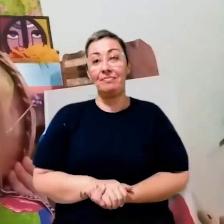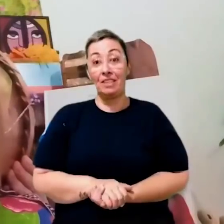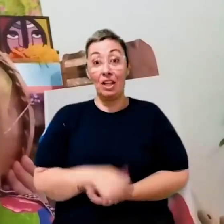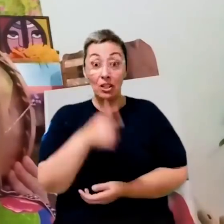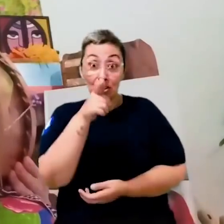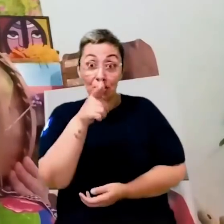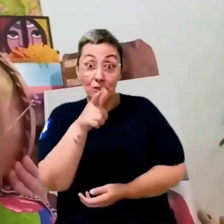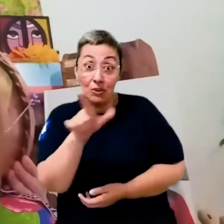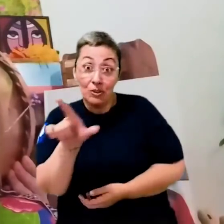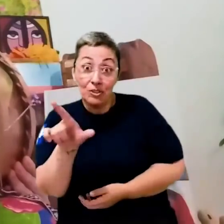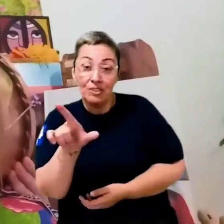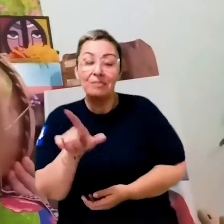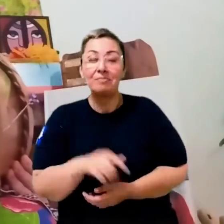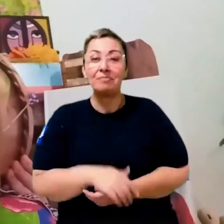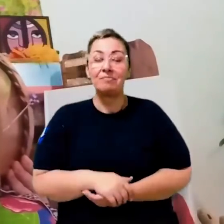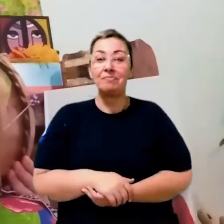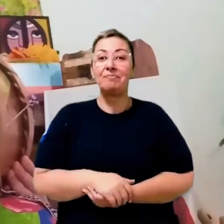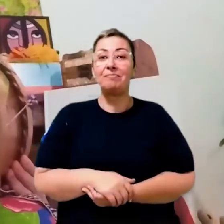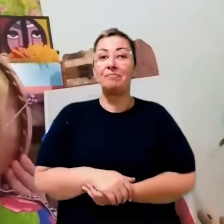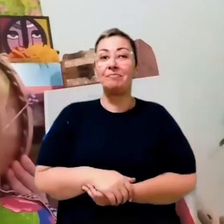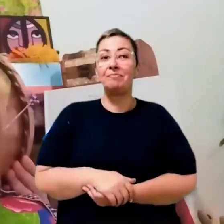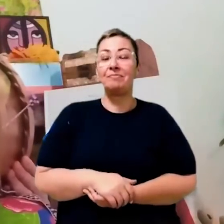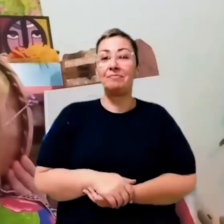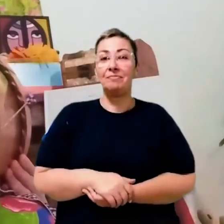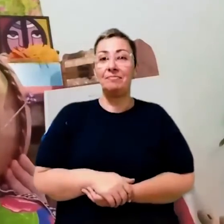Vamos cantar mais uma?